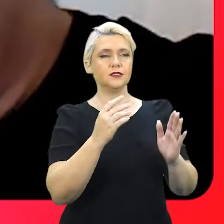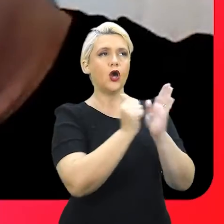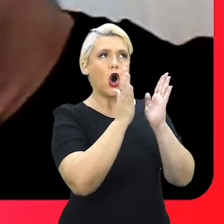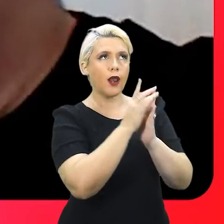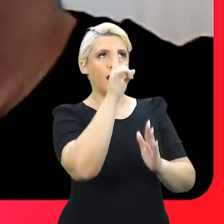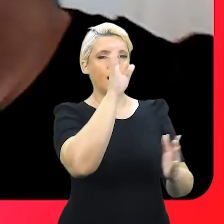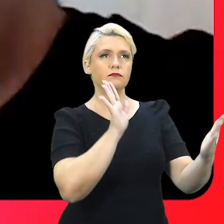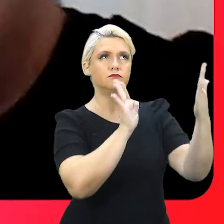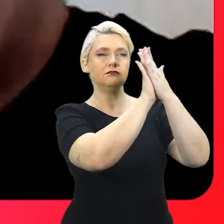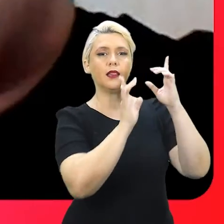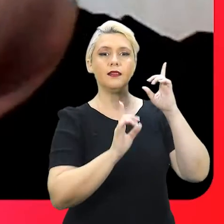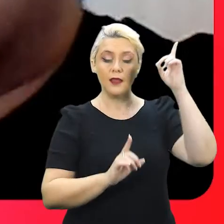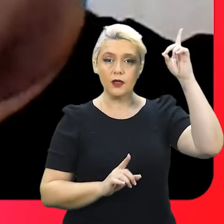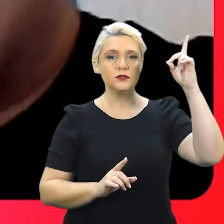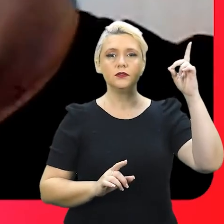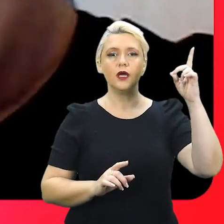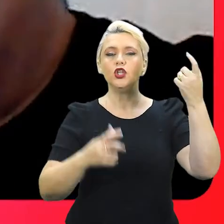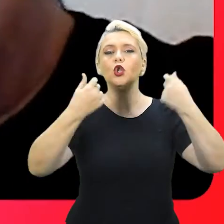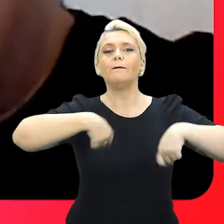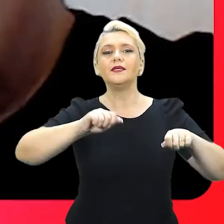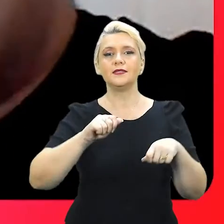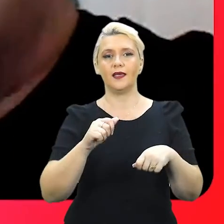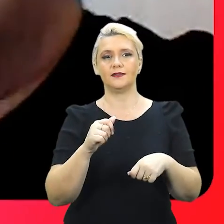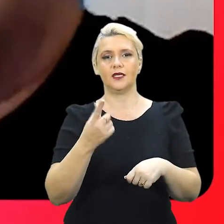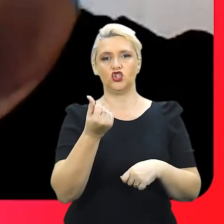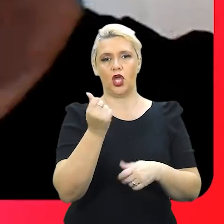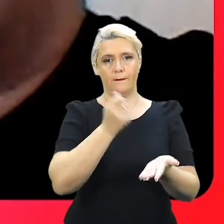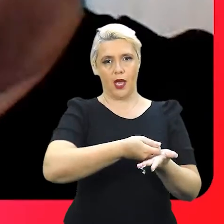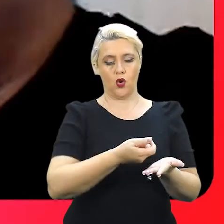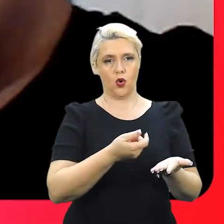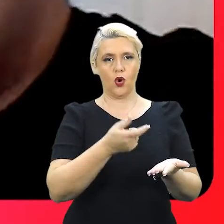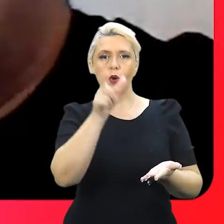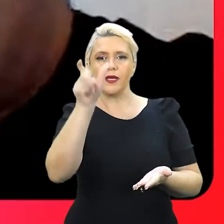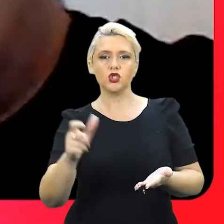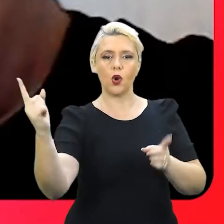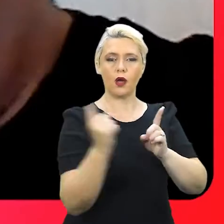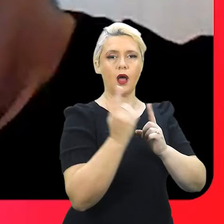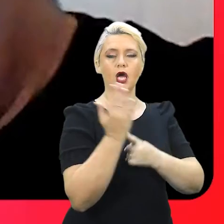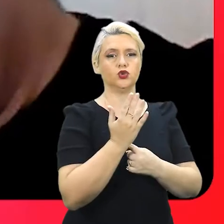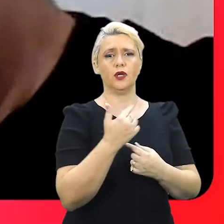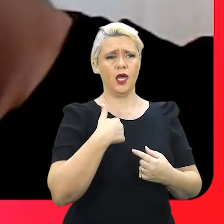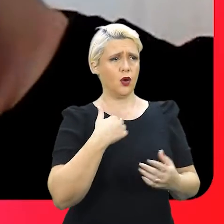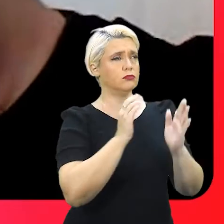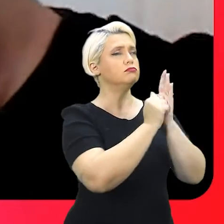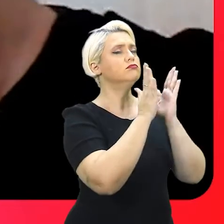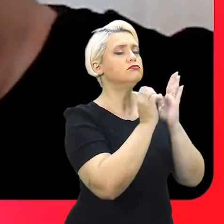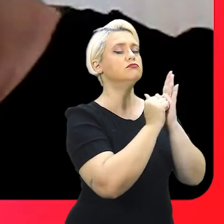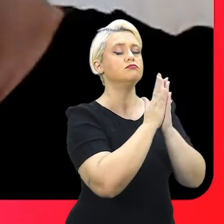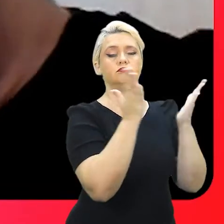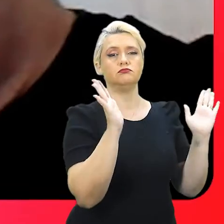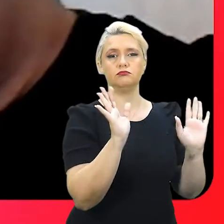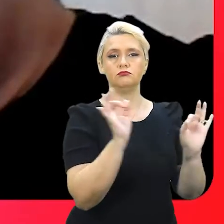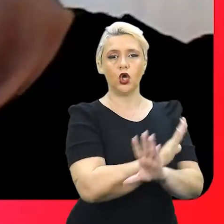Antônio José, você não precisa de intermediário. Eu cheguei a Deus sem intermediário, graças a Deus.